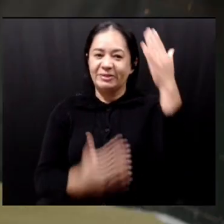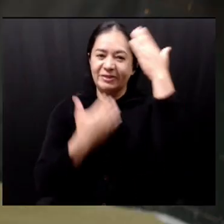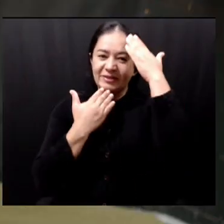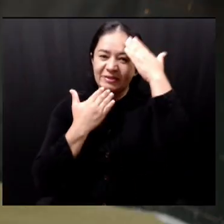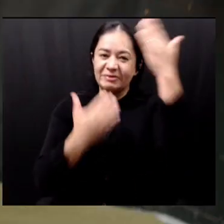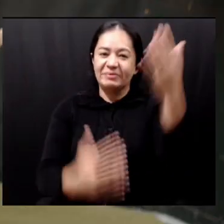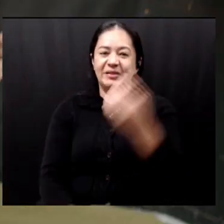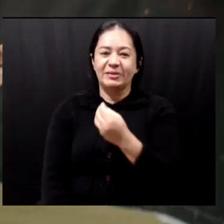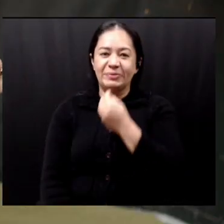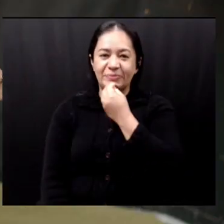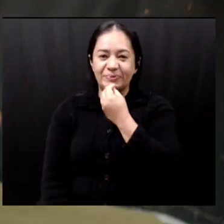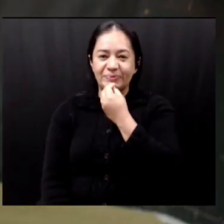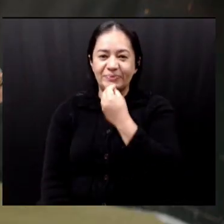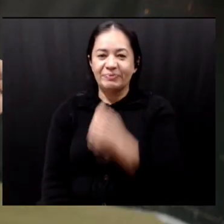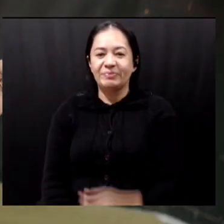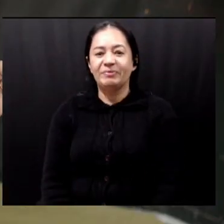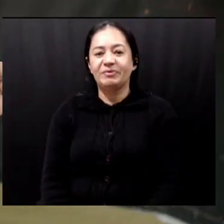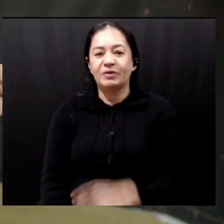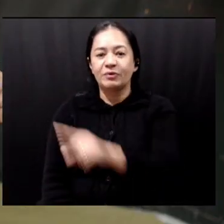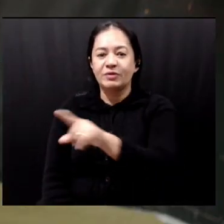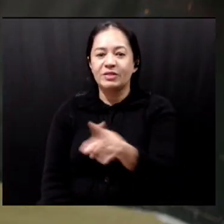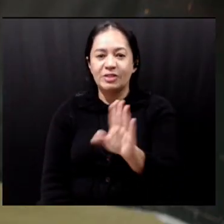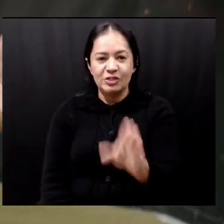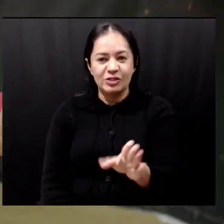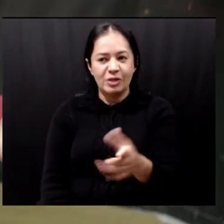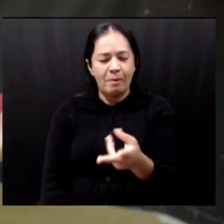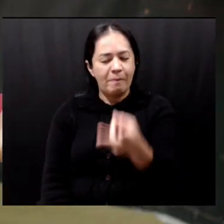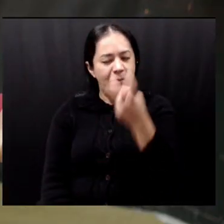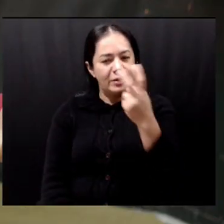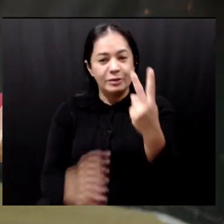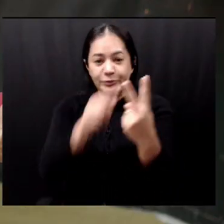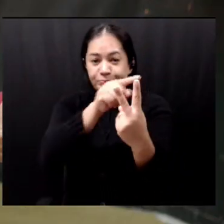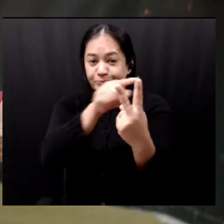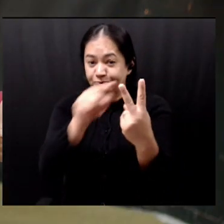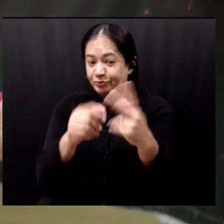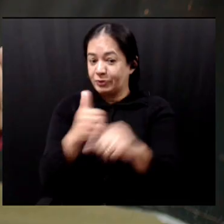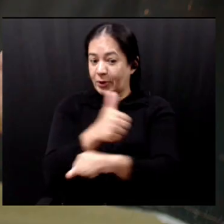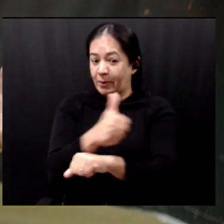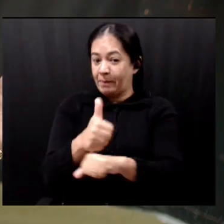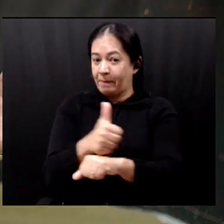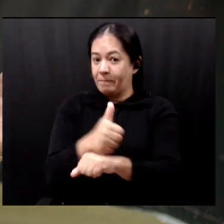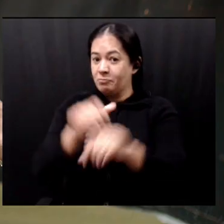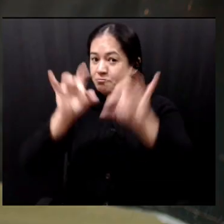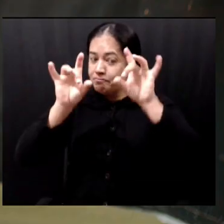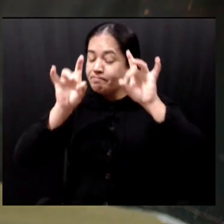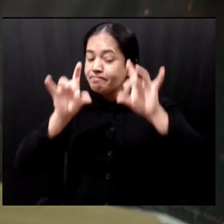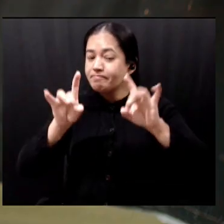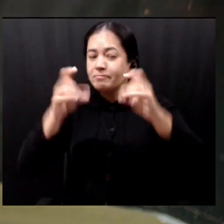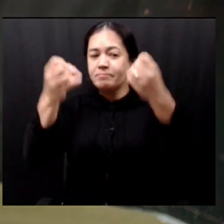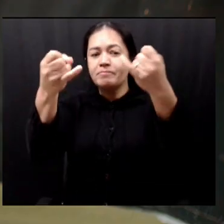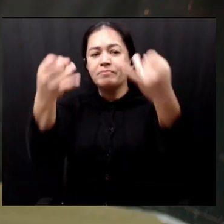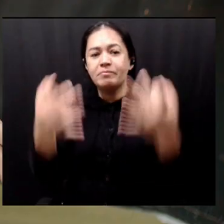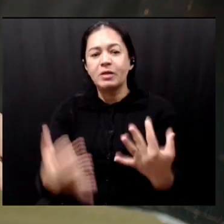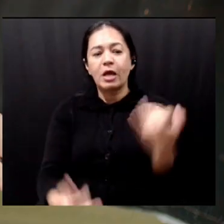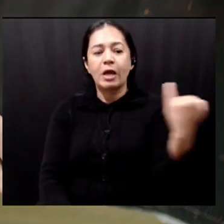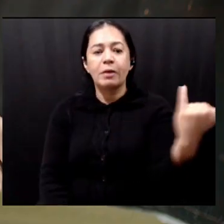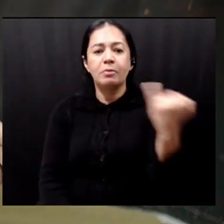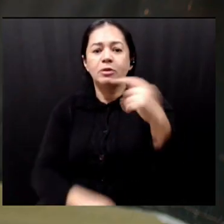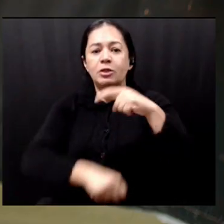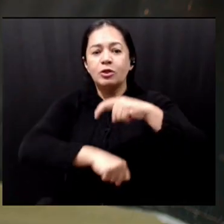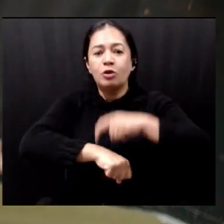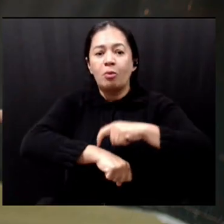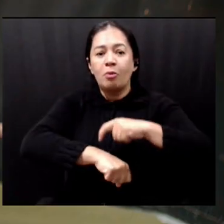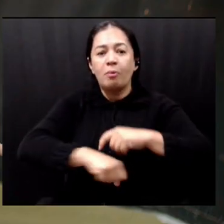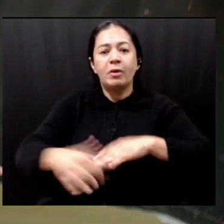Maravilha! Então você já viu que nós temos aqui duas especialistas e vão explicar para a gente a importância desse momento das férias e como nós